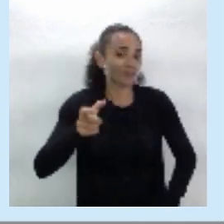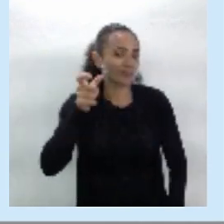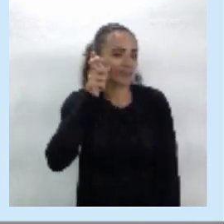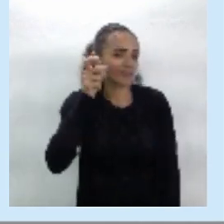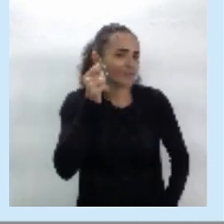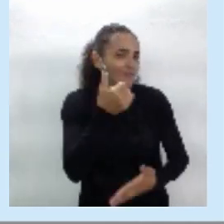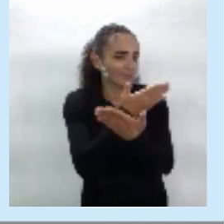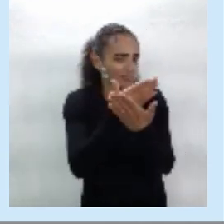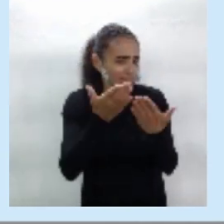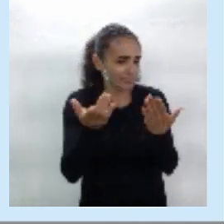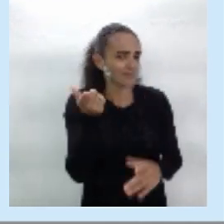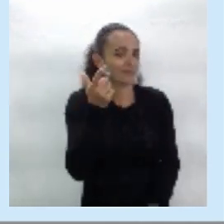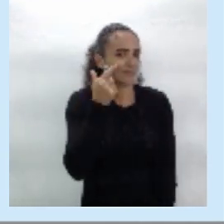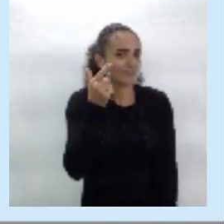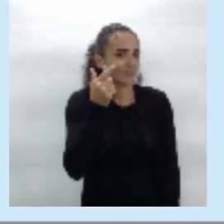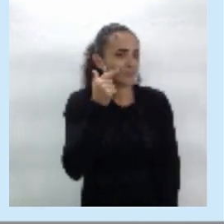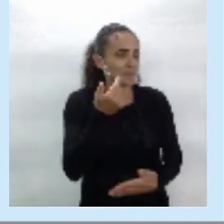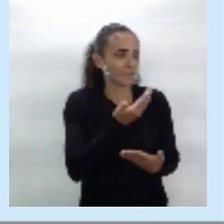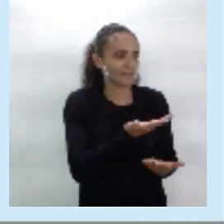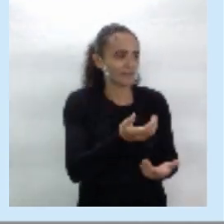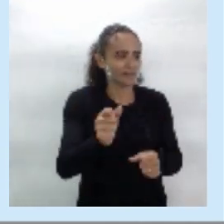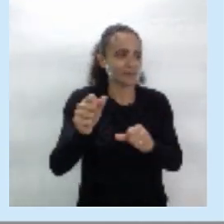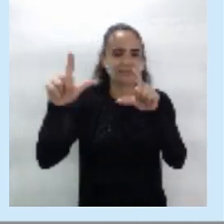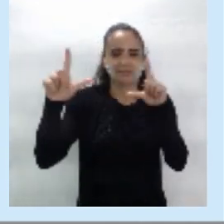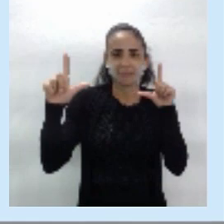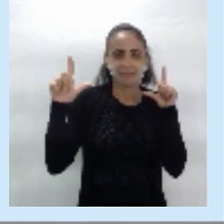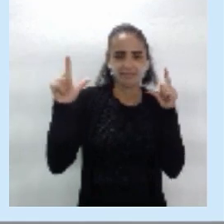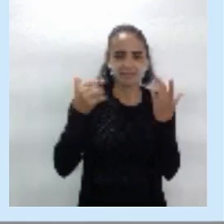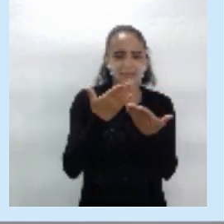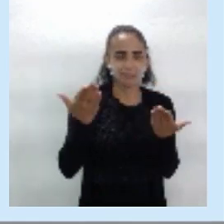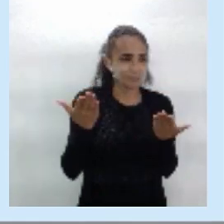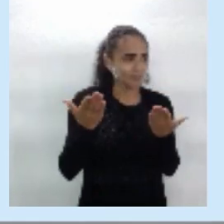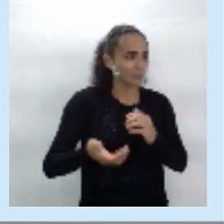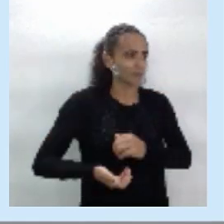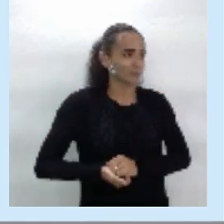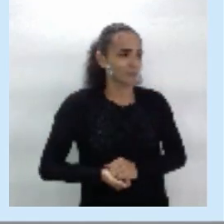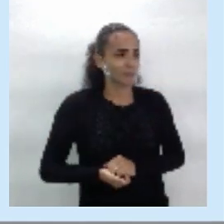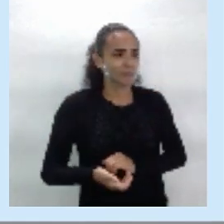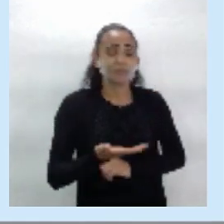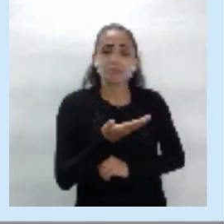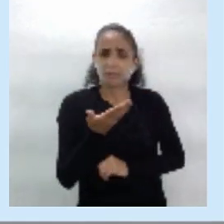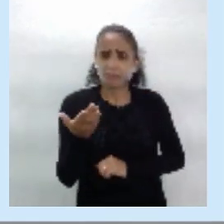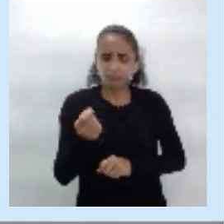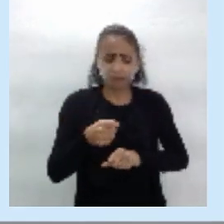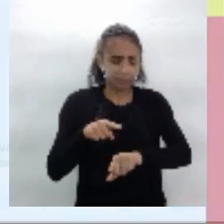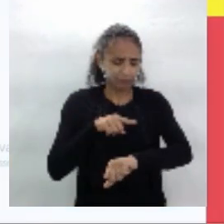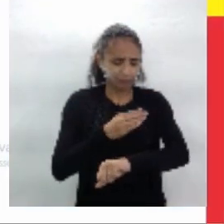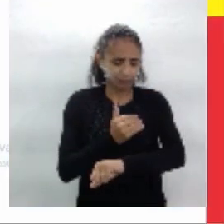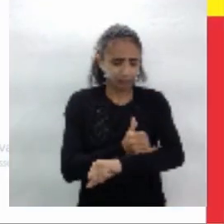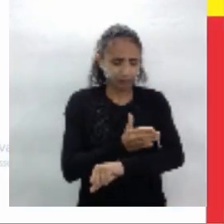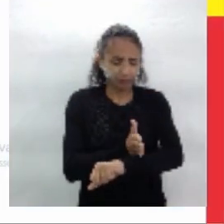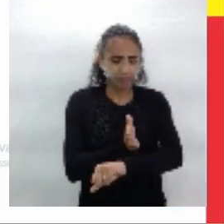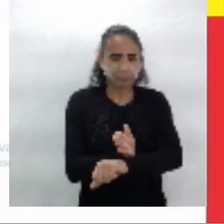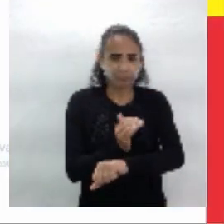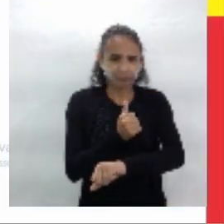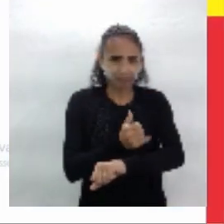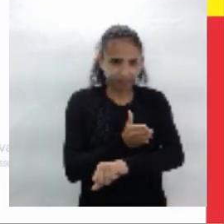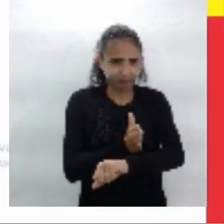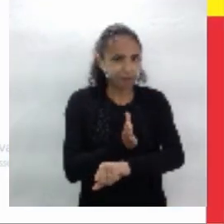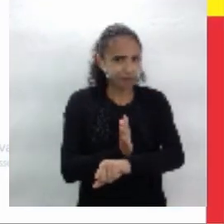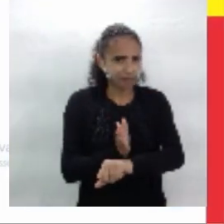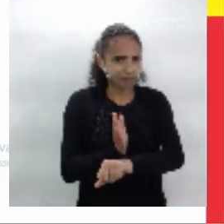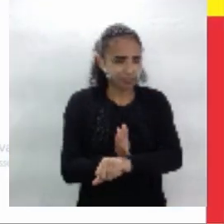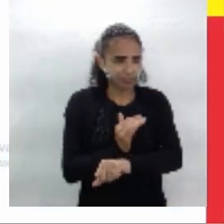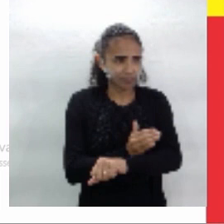para vocês. Então observe aí na tela de vocês o seguinte, que nós temos esse relógio que está aparecendo aí na